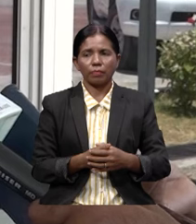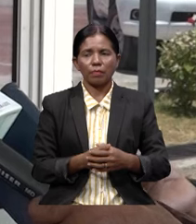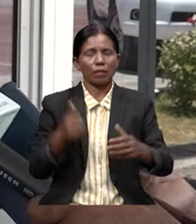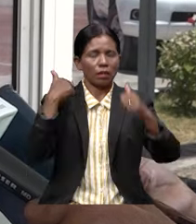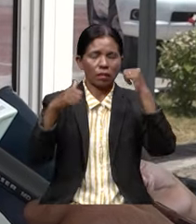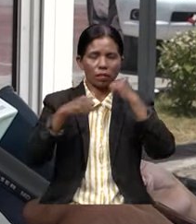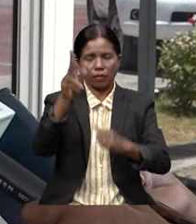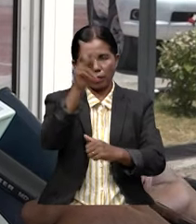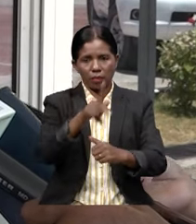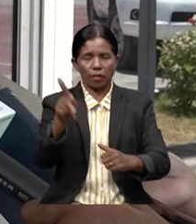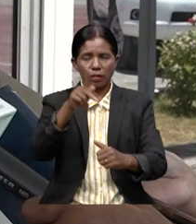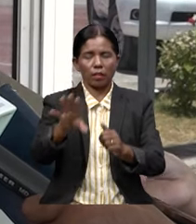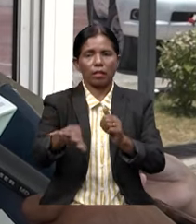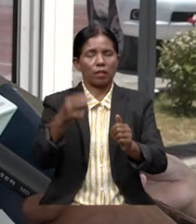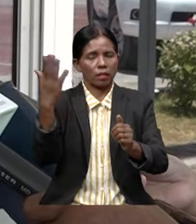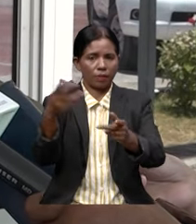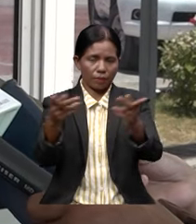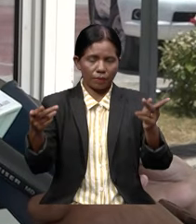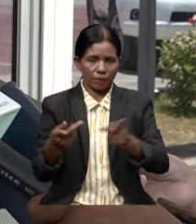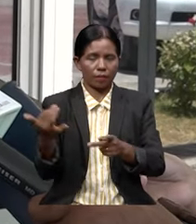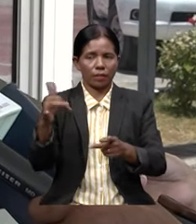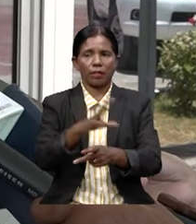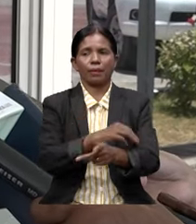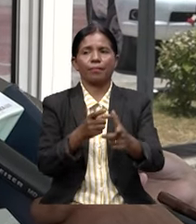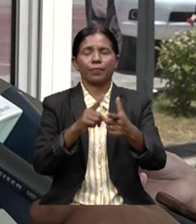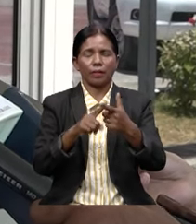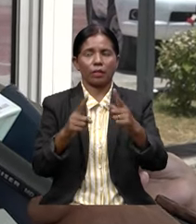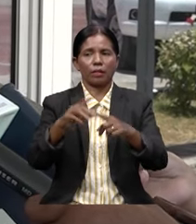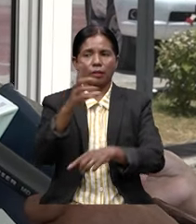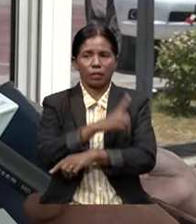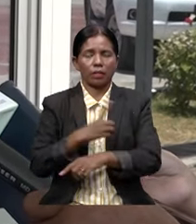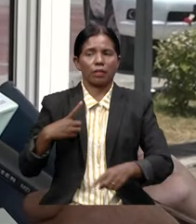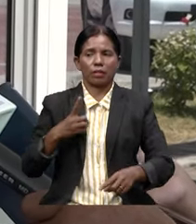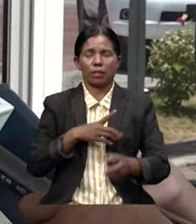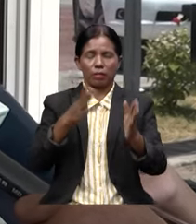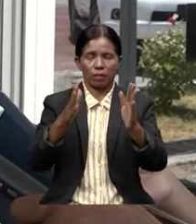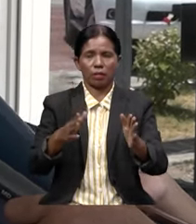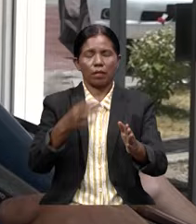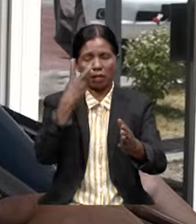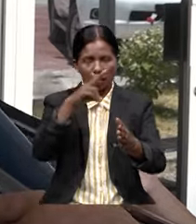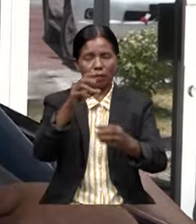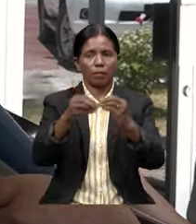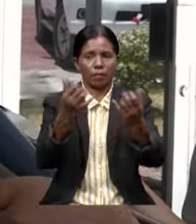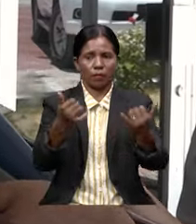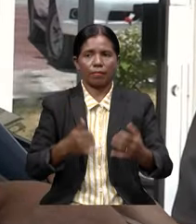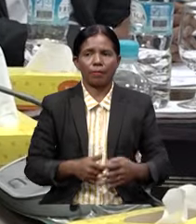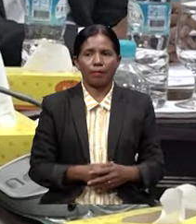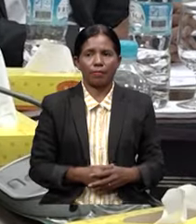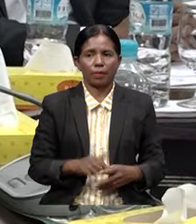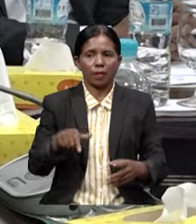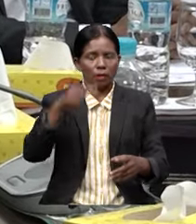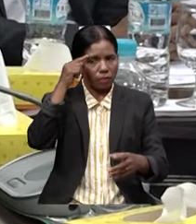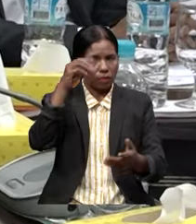atividade de fiscalização ne bem retang heteren e ohin mos deputado sira cita assunto sira. Antes, o